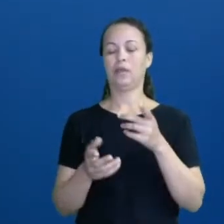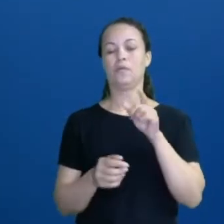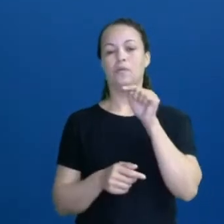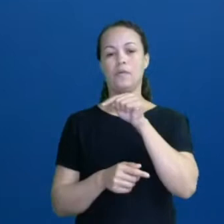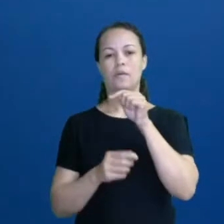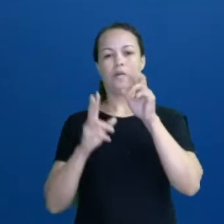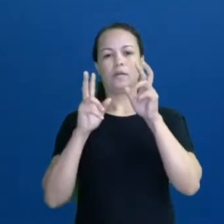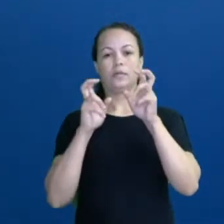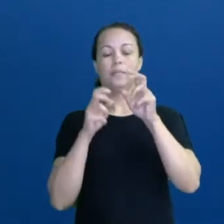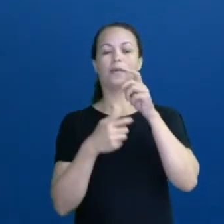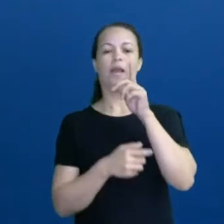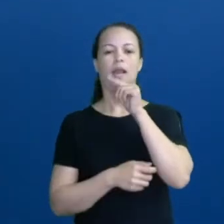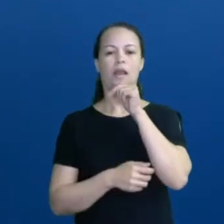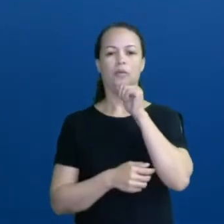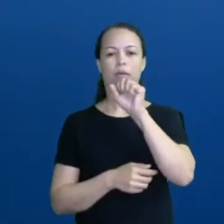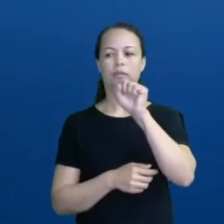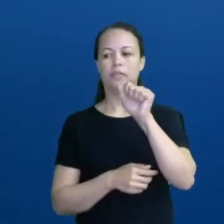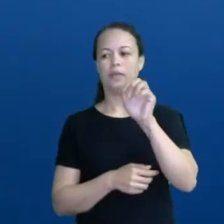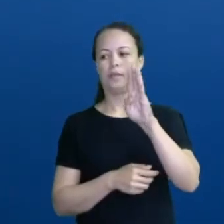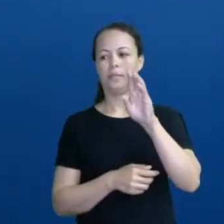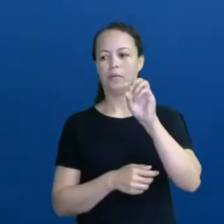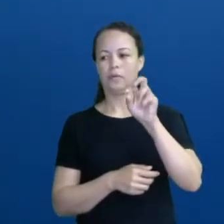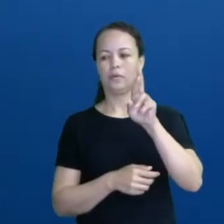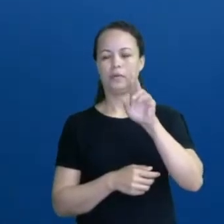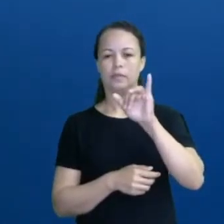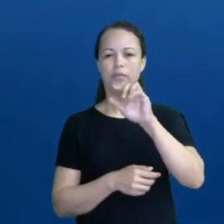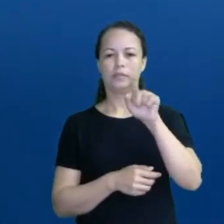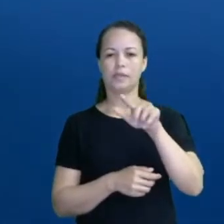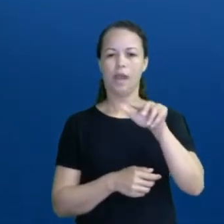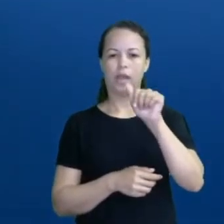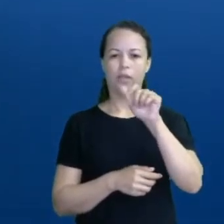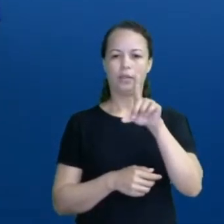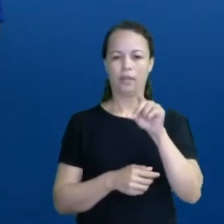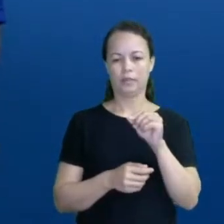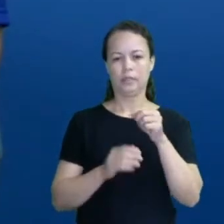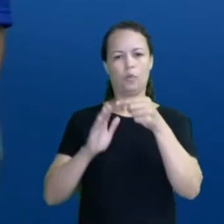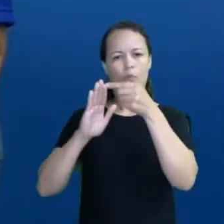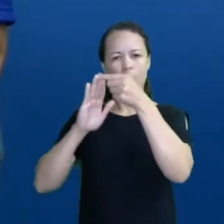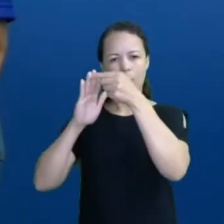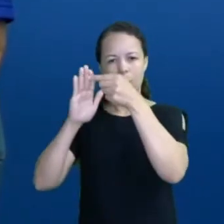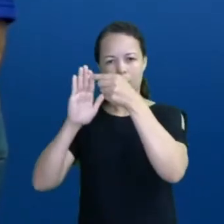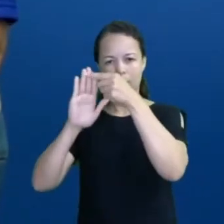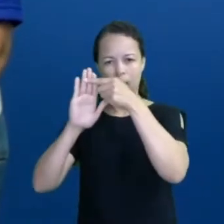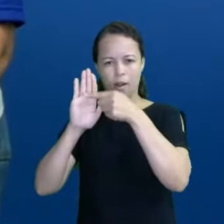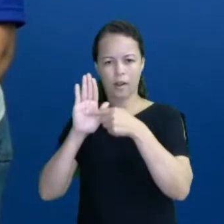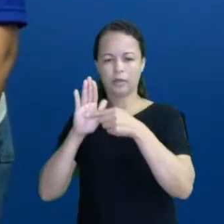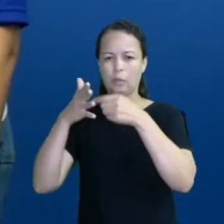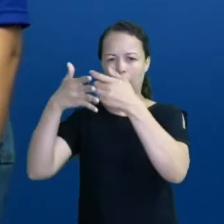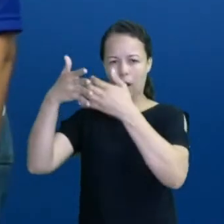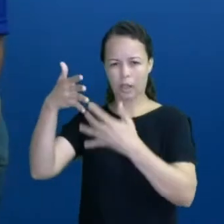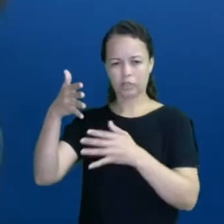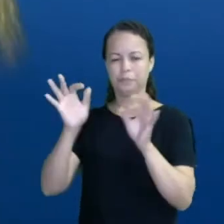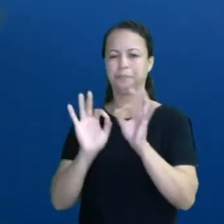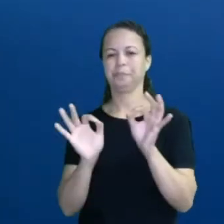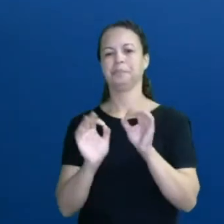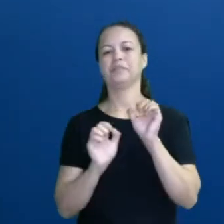saborizada. Então, não é uma lista. Então, vamos ver esse textinho aqui que a gente já viu lá